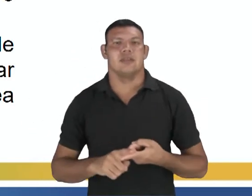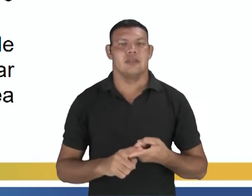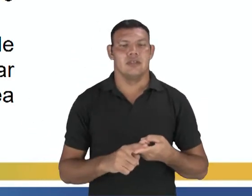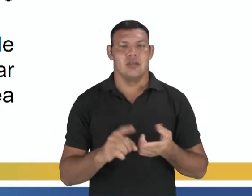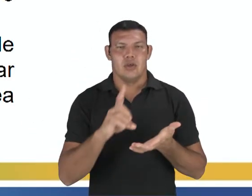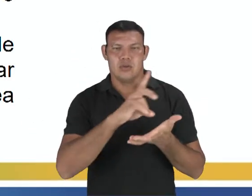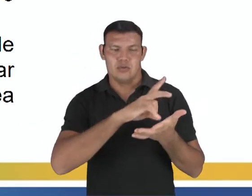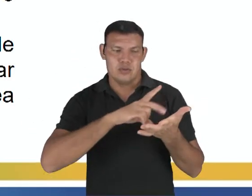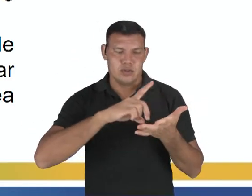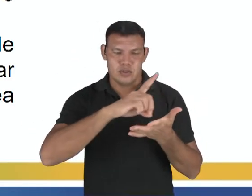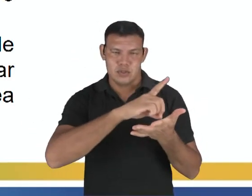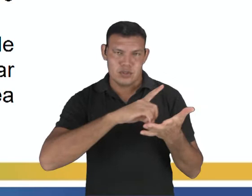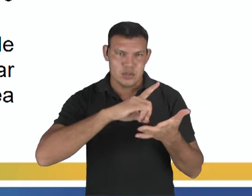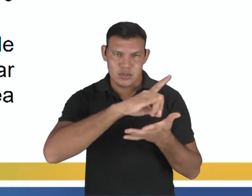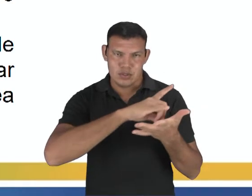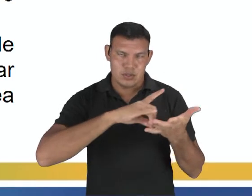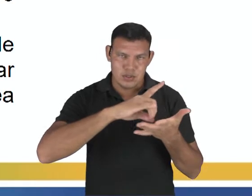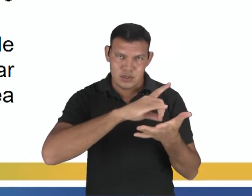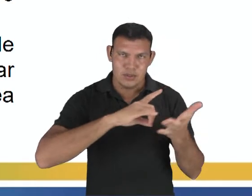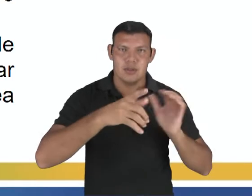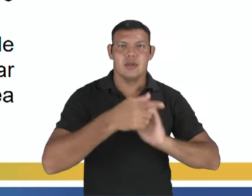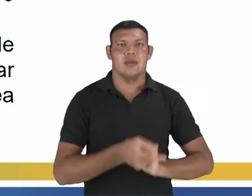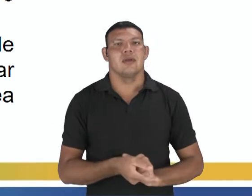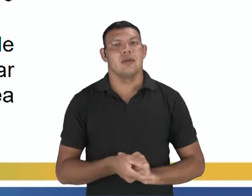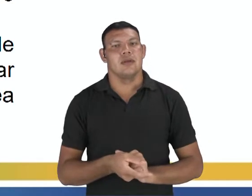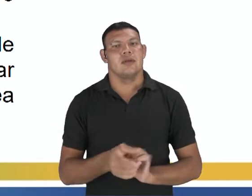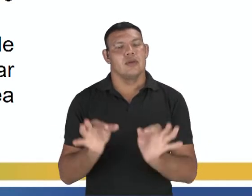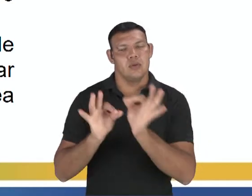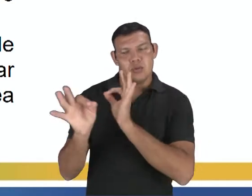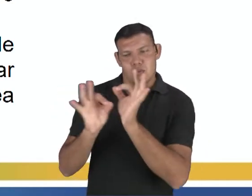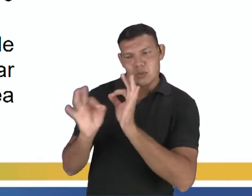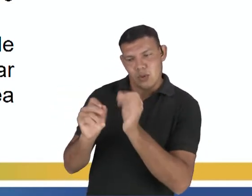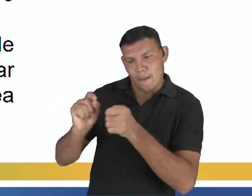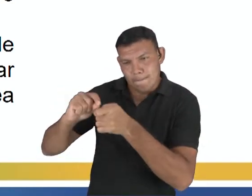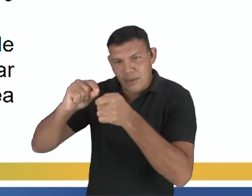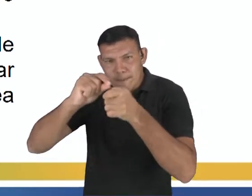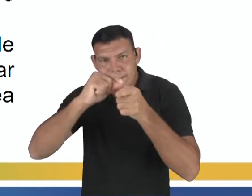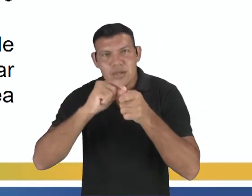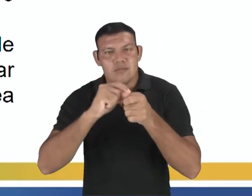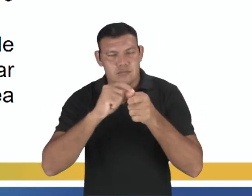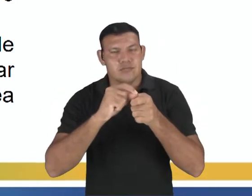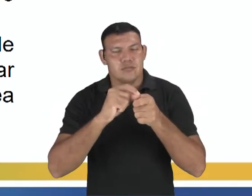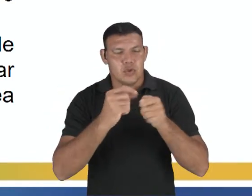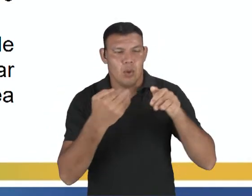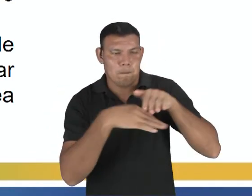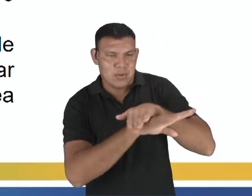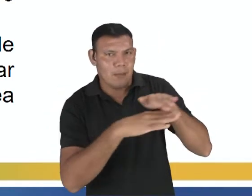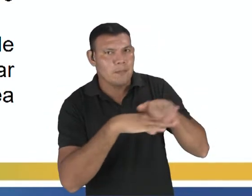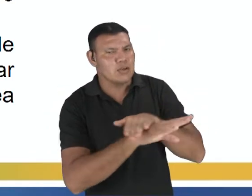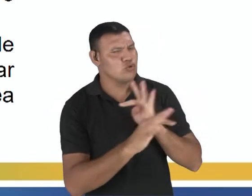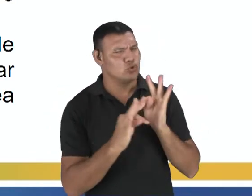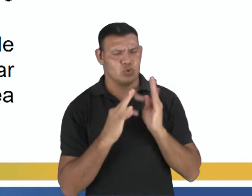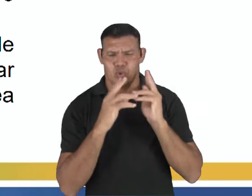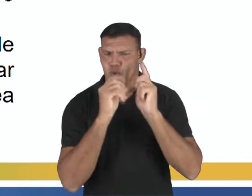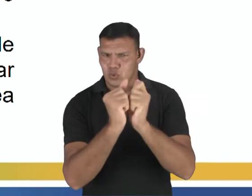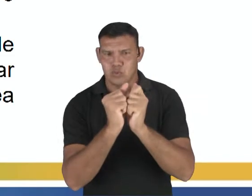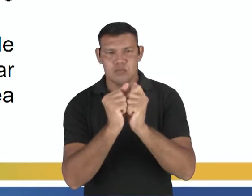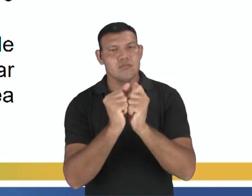design, a arquitetura de fábrica, a organização da linha de produção, o estoque de materiais, tudo é